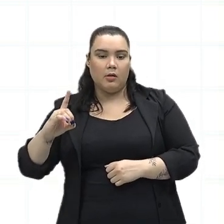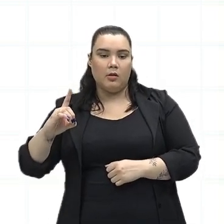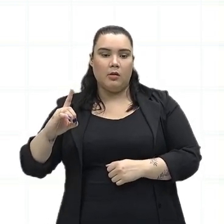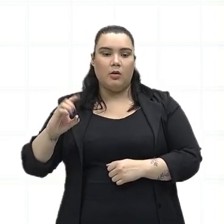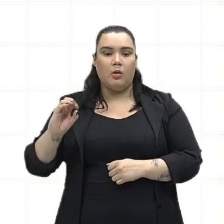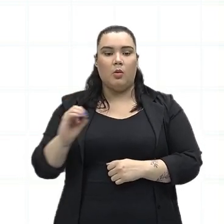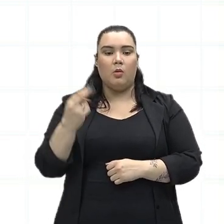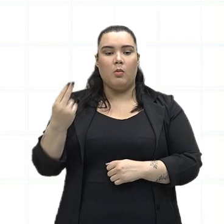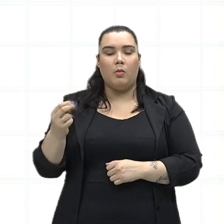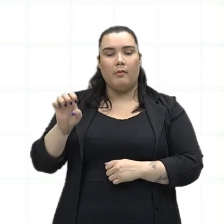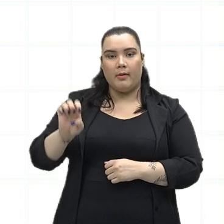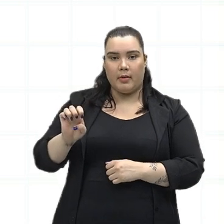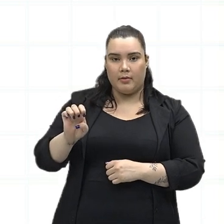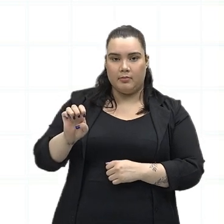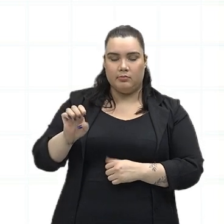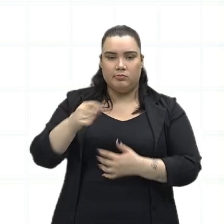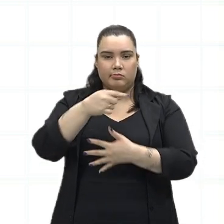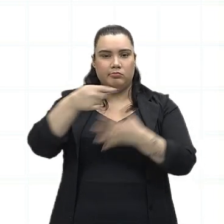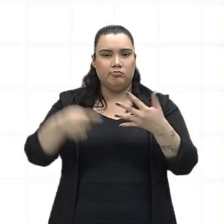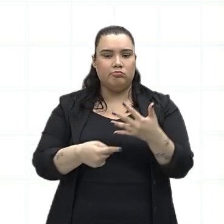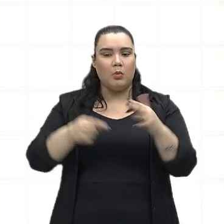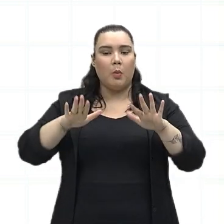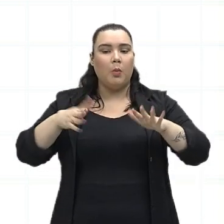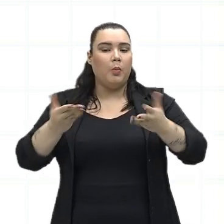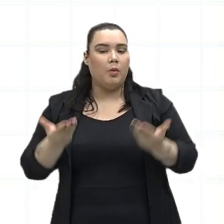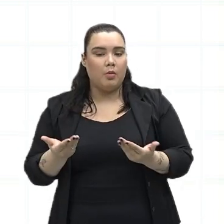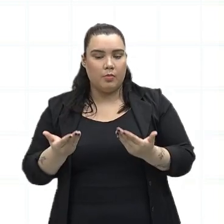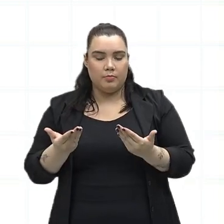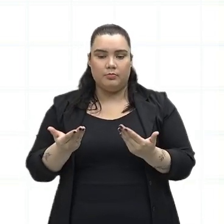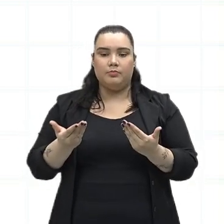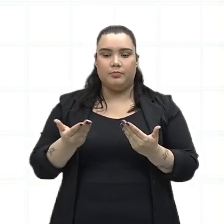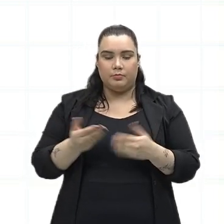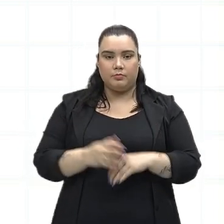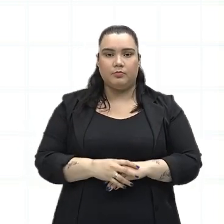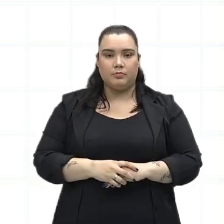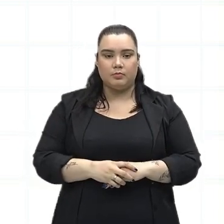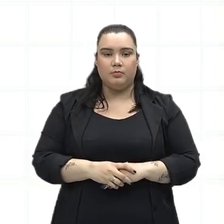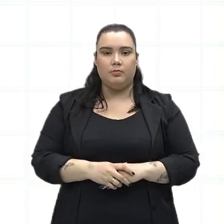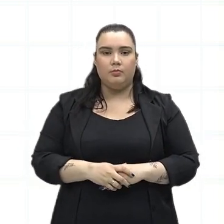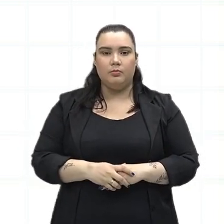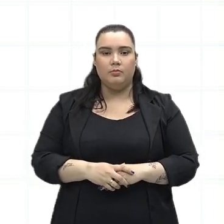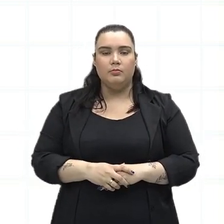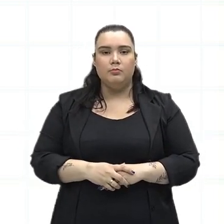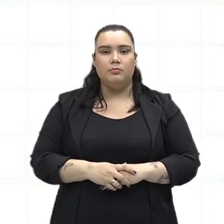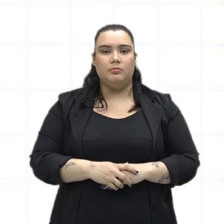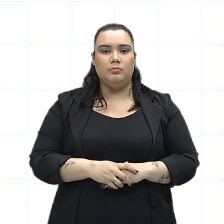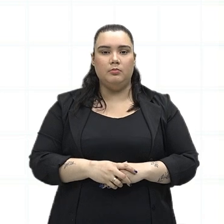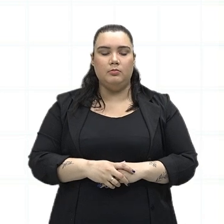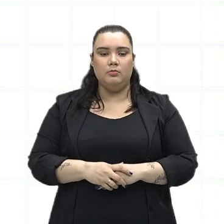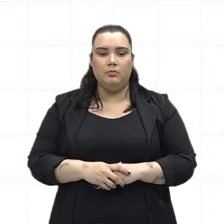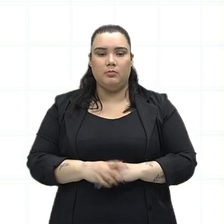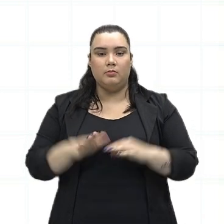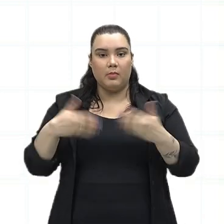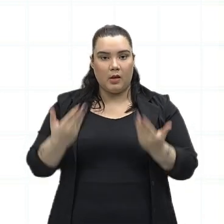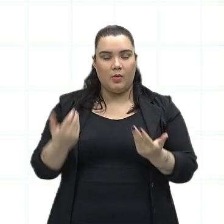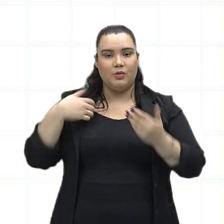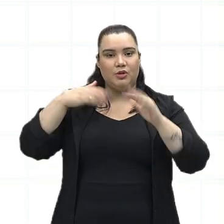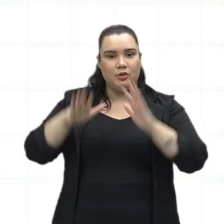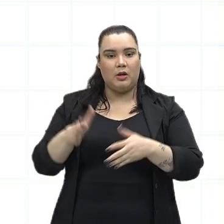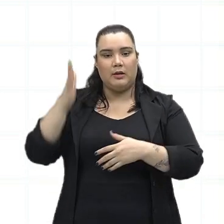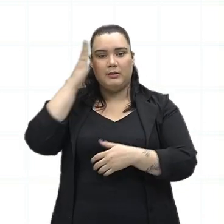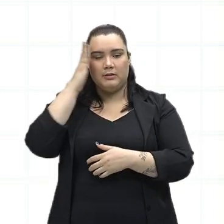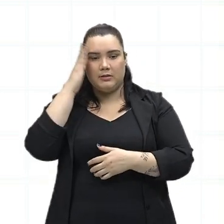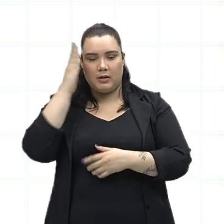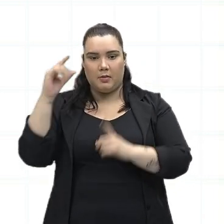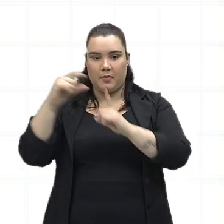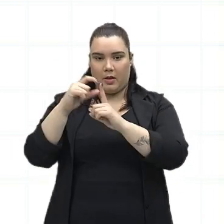Goldman Sachs, ok? O que ele está substituindo? O que a gente faz? Eu já sei que a palavra-chave